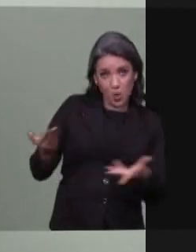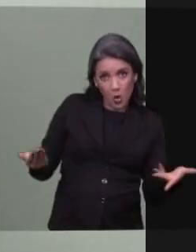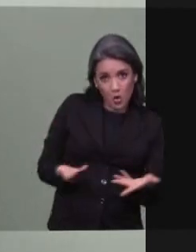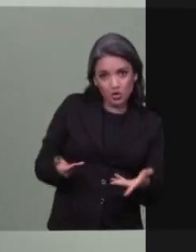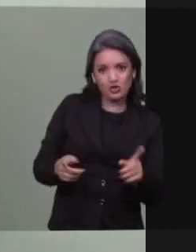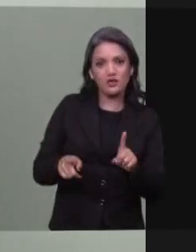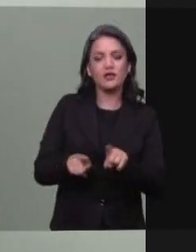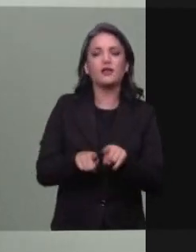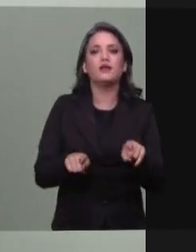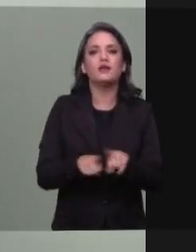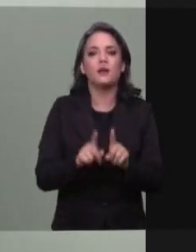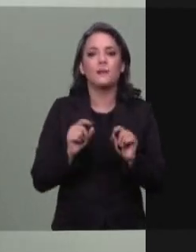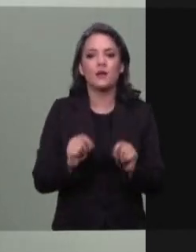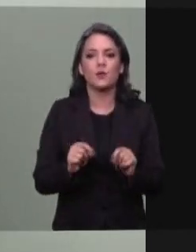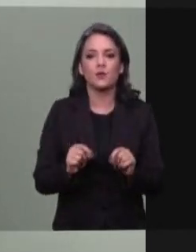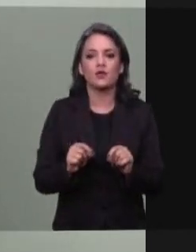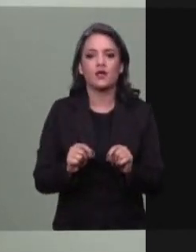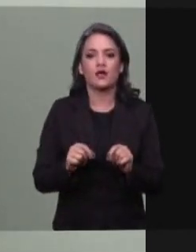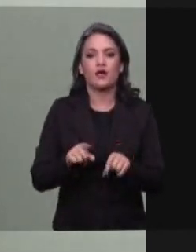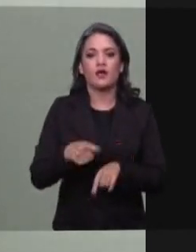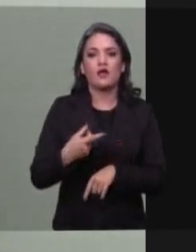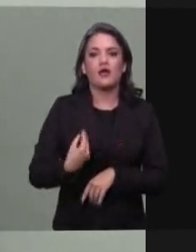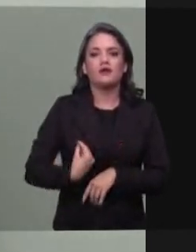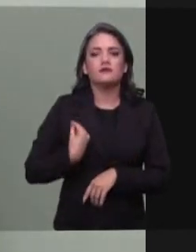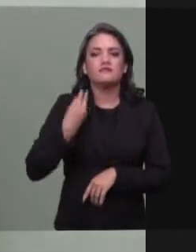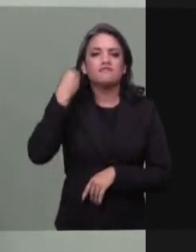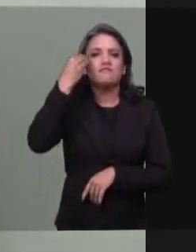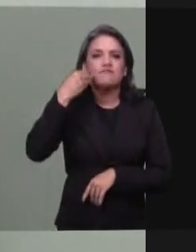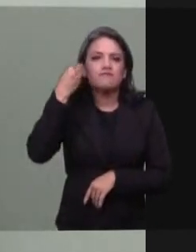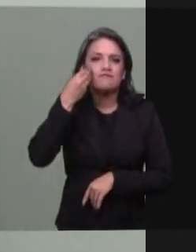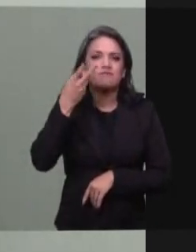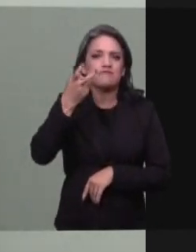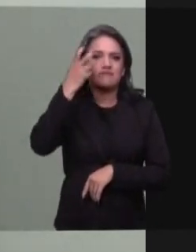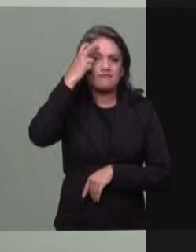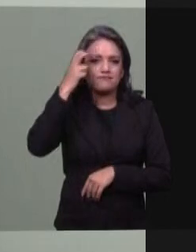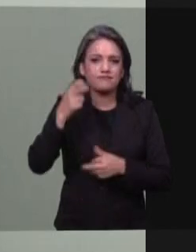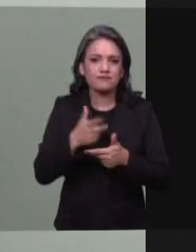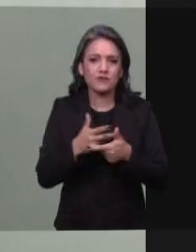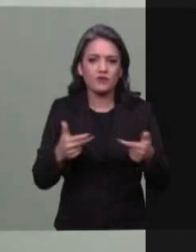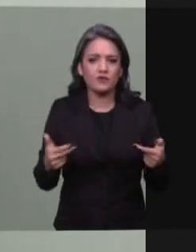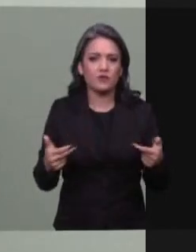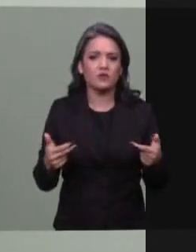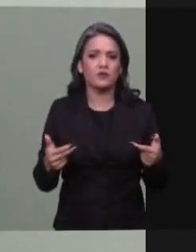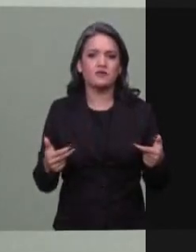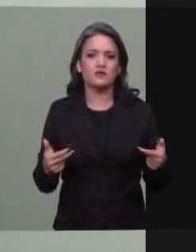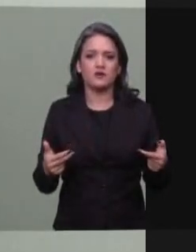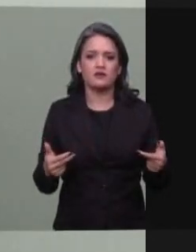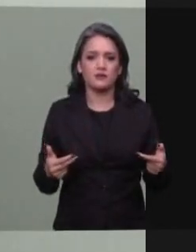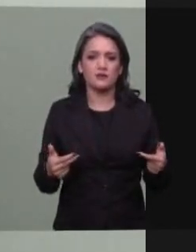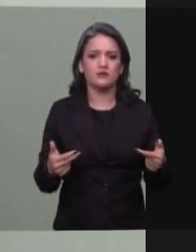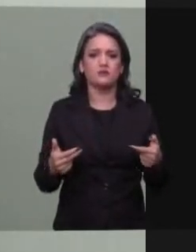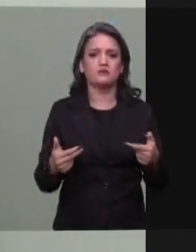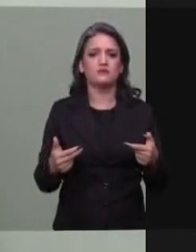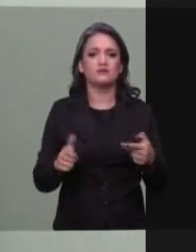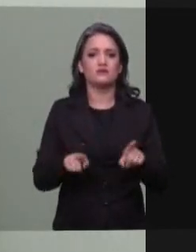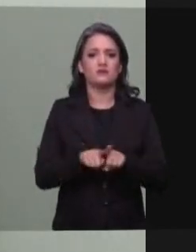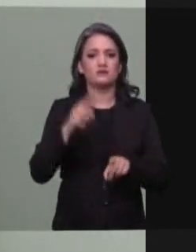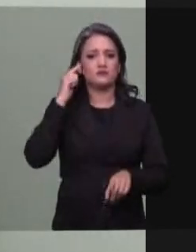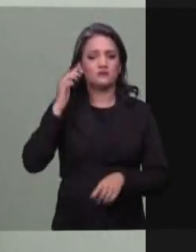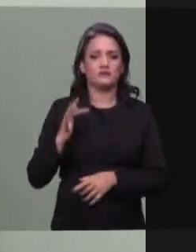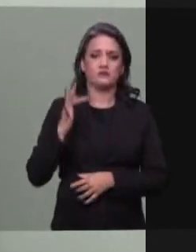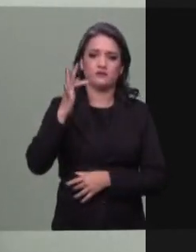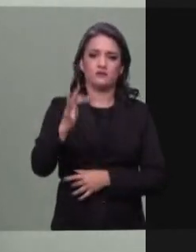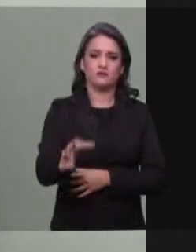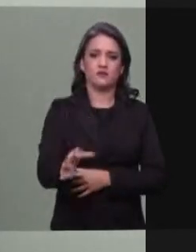para resgatando aquilo que eles vivem na sua dimensão identitária, também para o futuro.